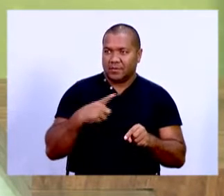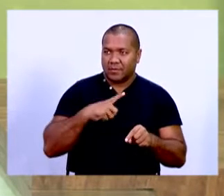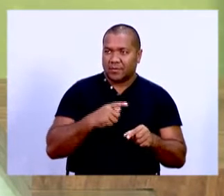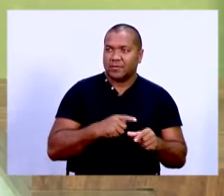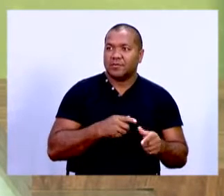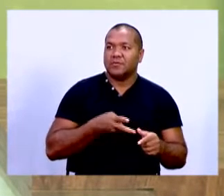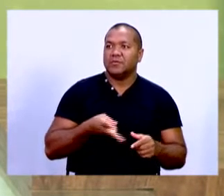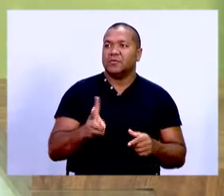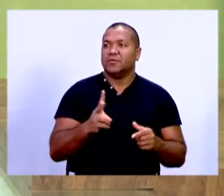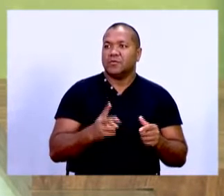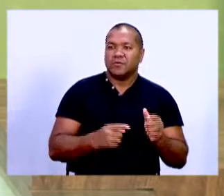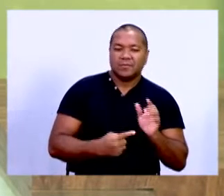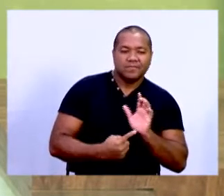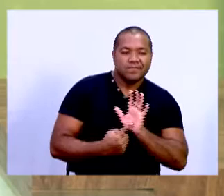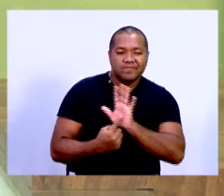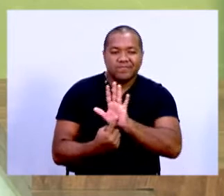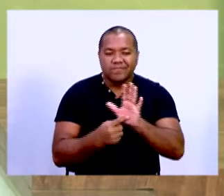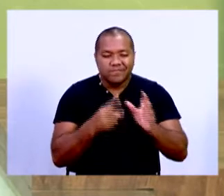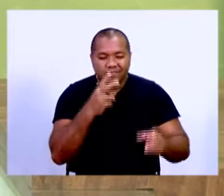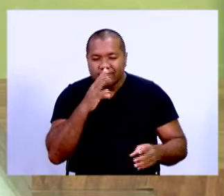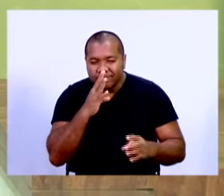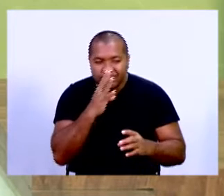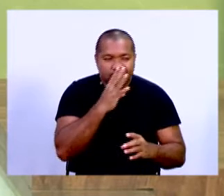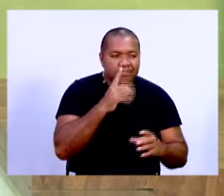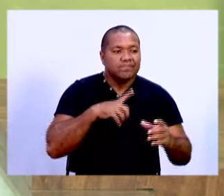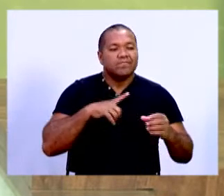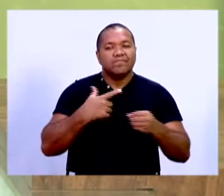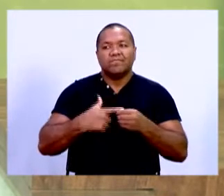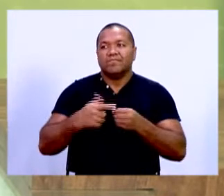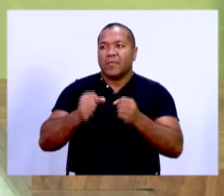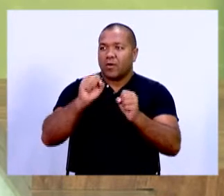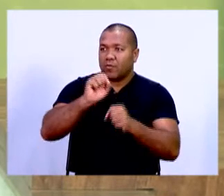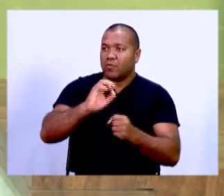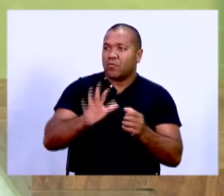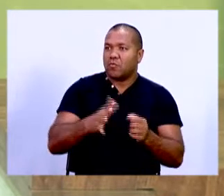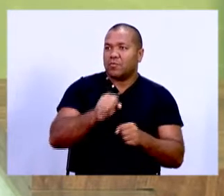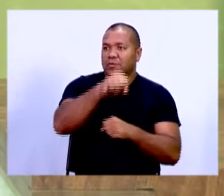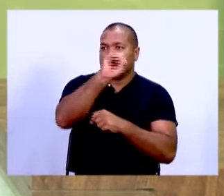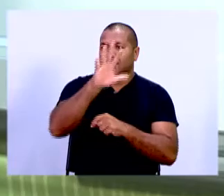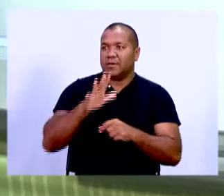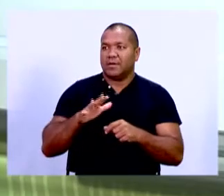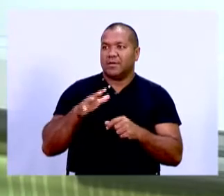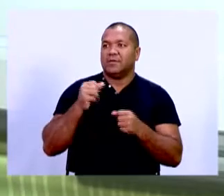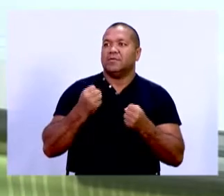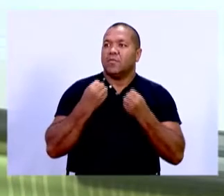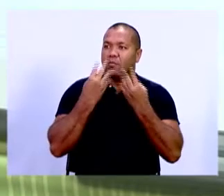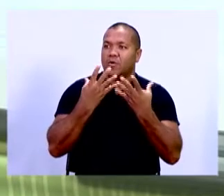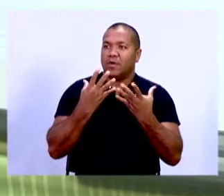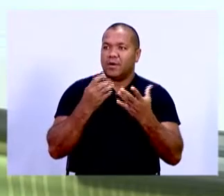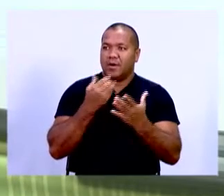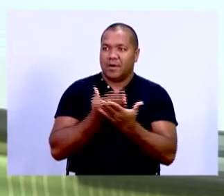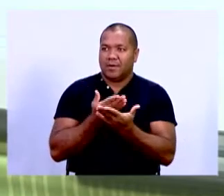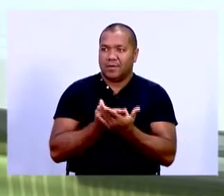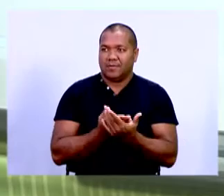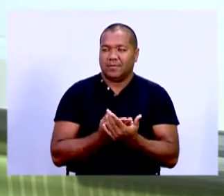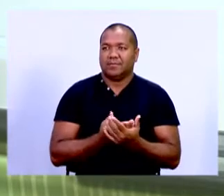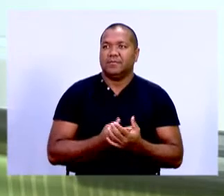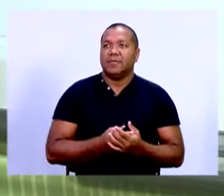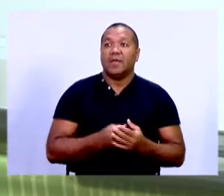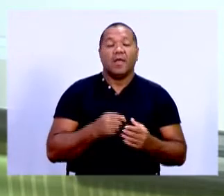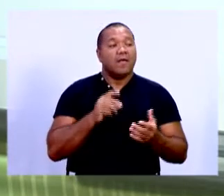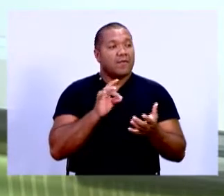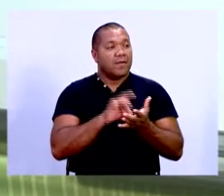nos polos, algumas palestras, e espero que nós possamos ter uma boa aula. É isso mesmo, pessoal. Temos a Semana